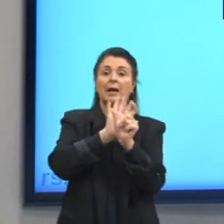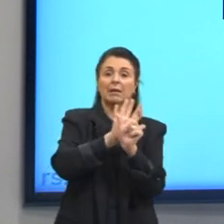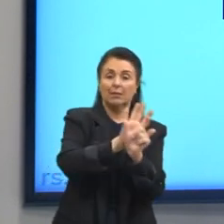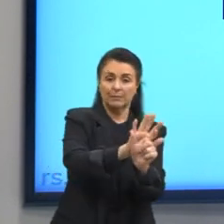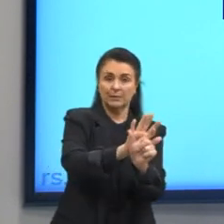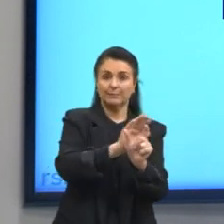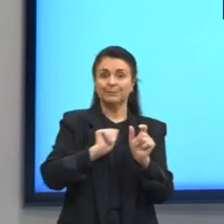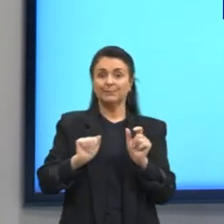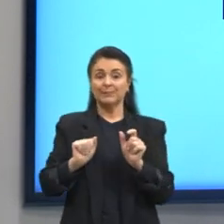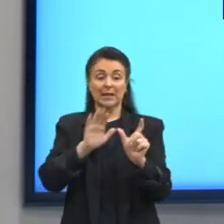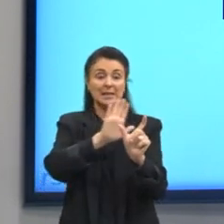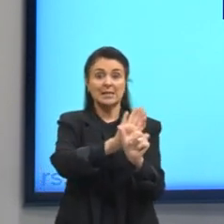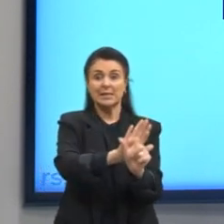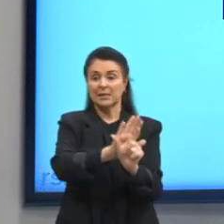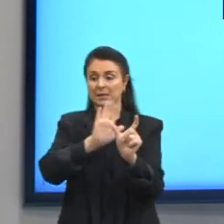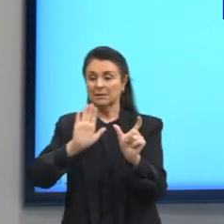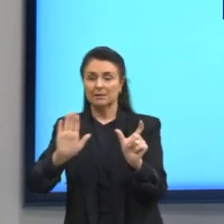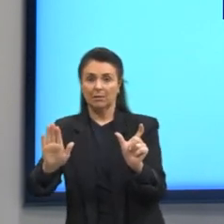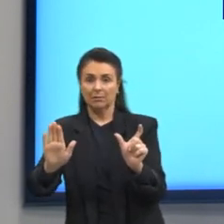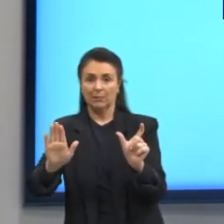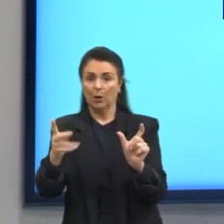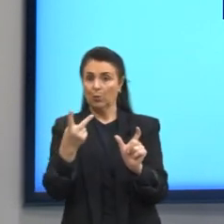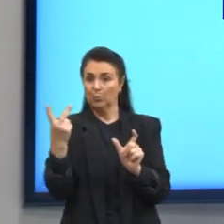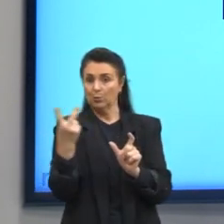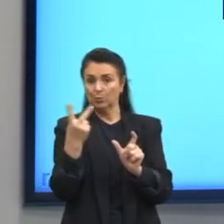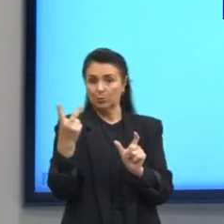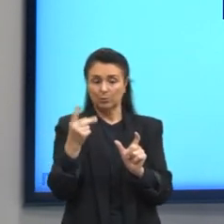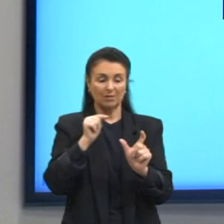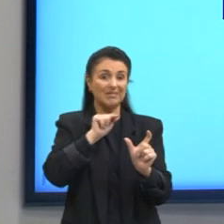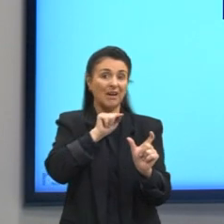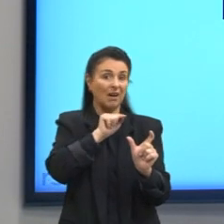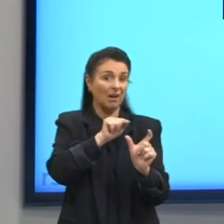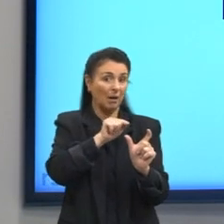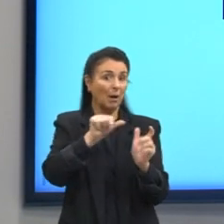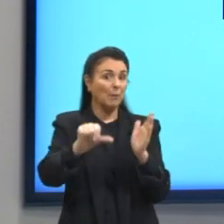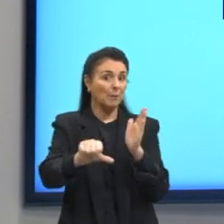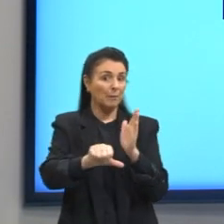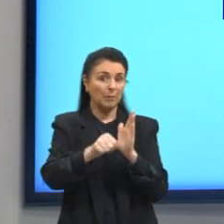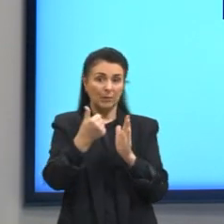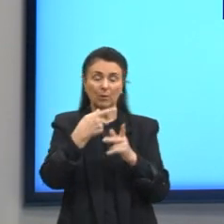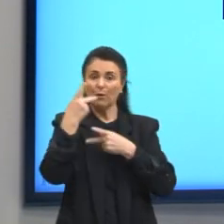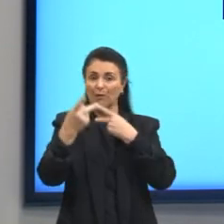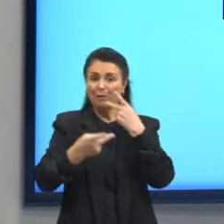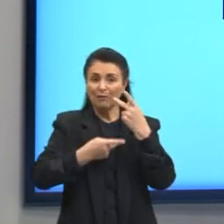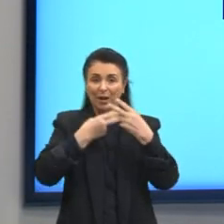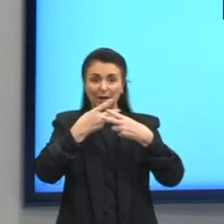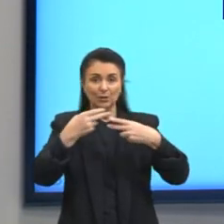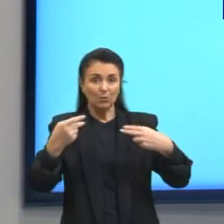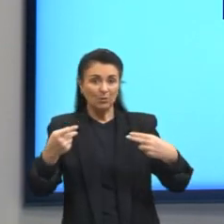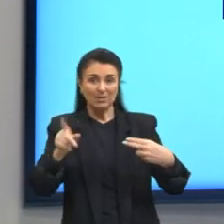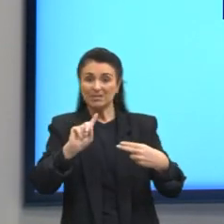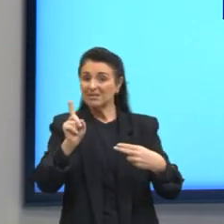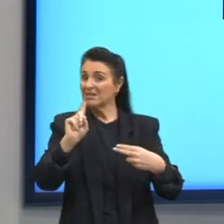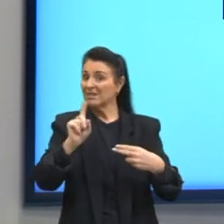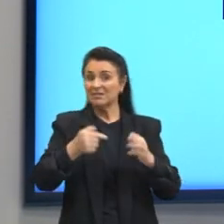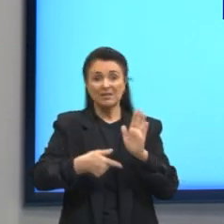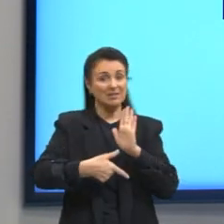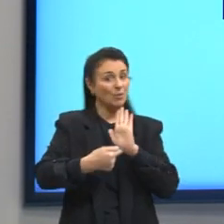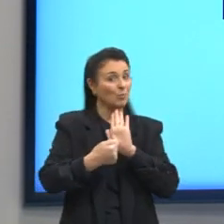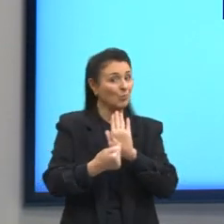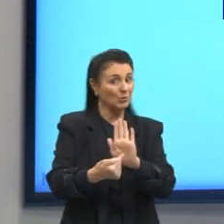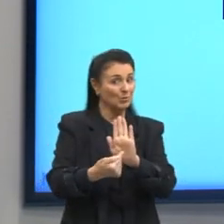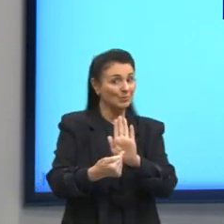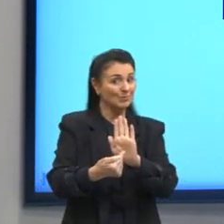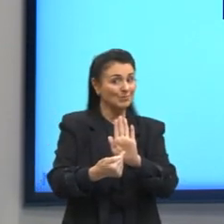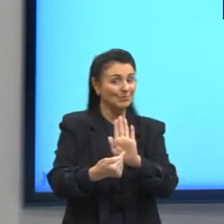zeugma e elipse gente fala sobre termos que não foram citados anteriormente e a zeugma gente